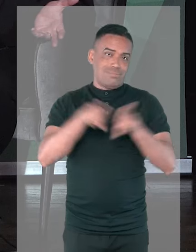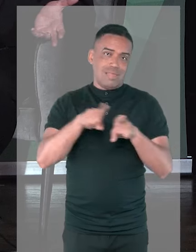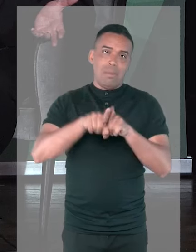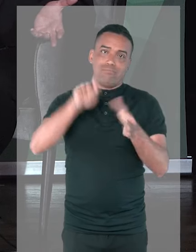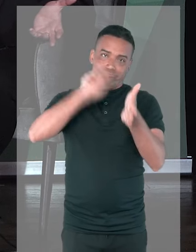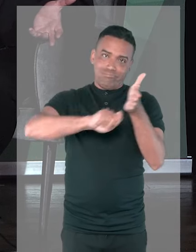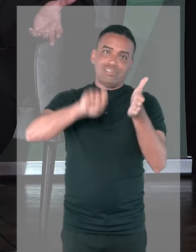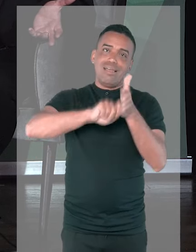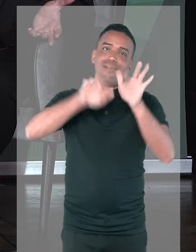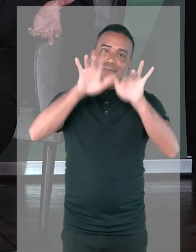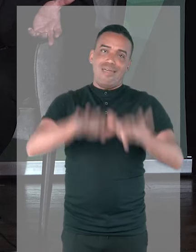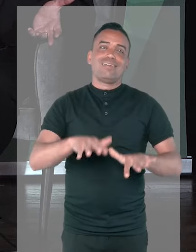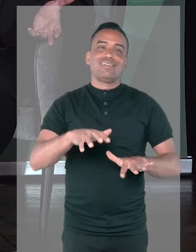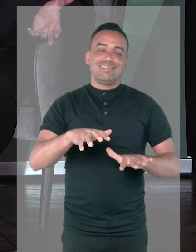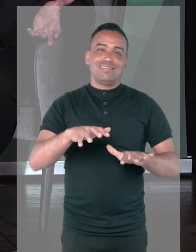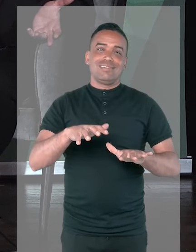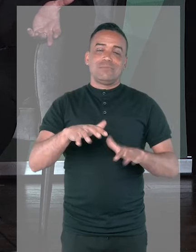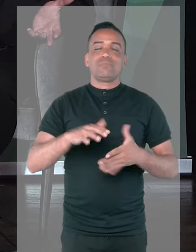portanto,